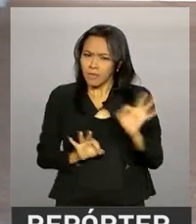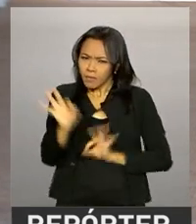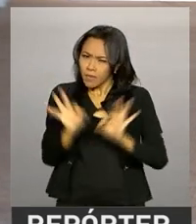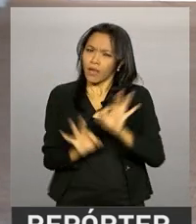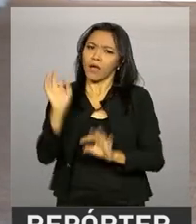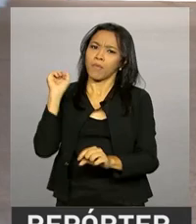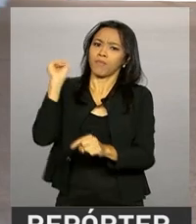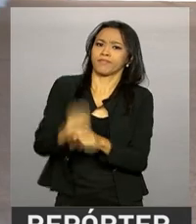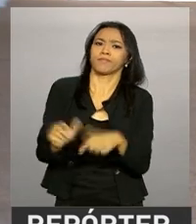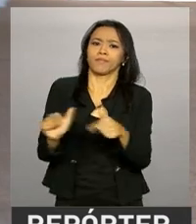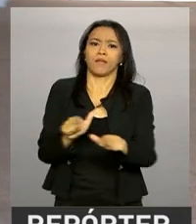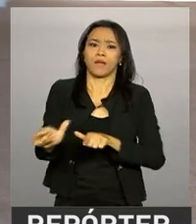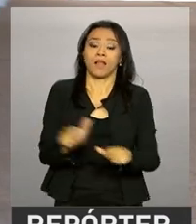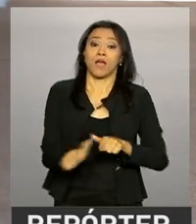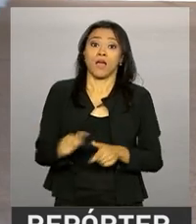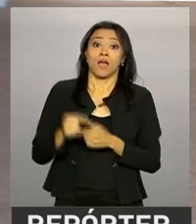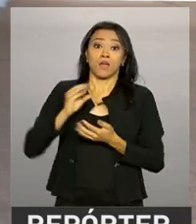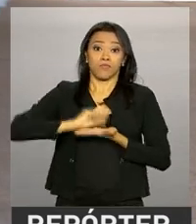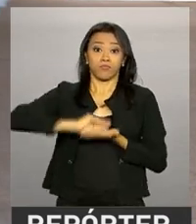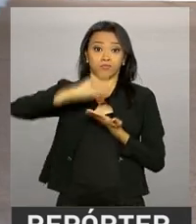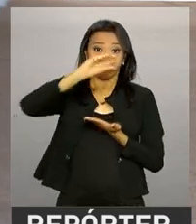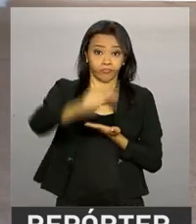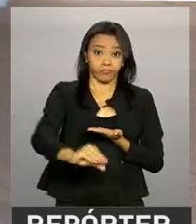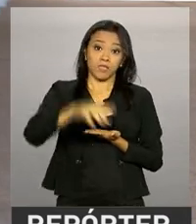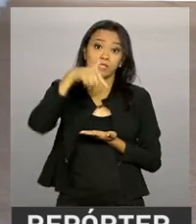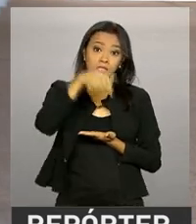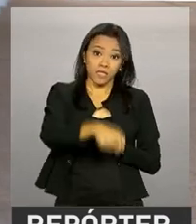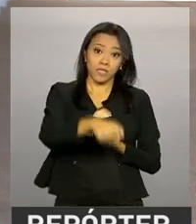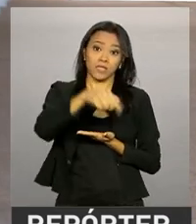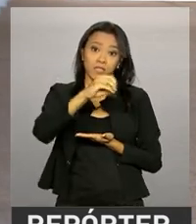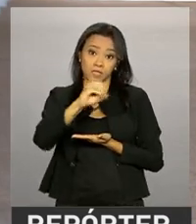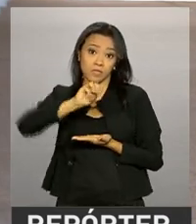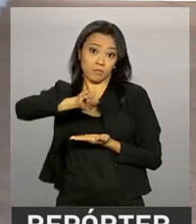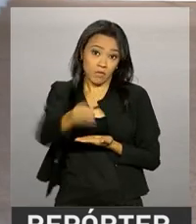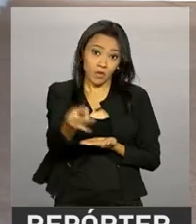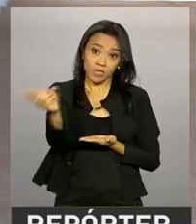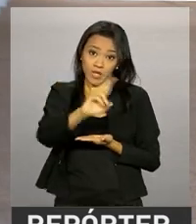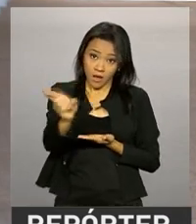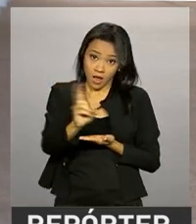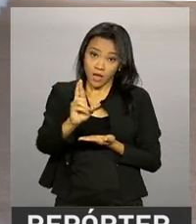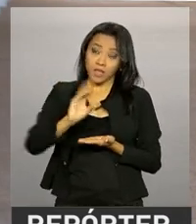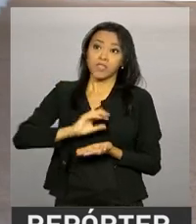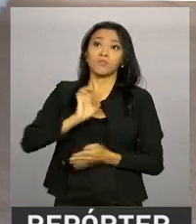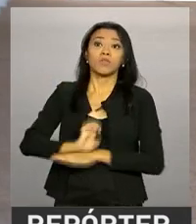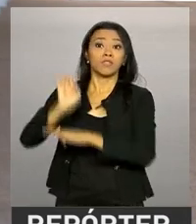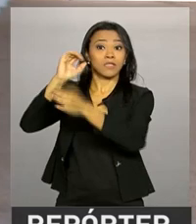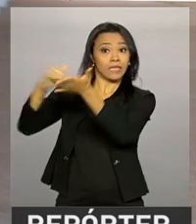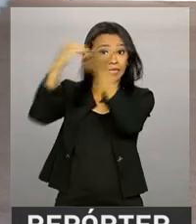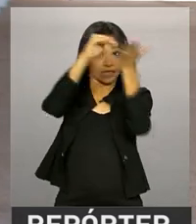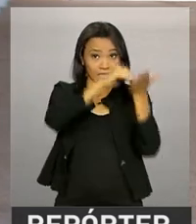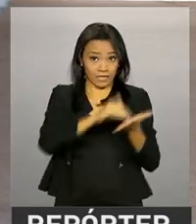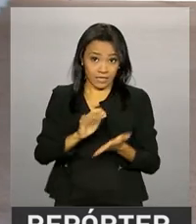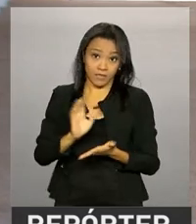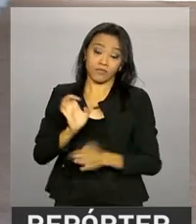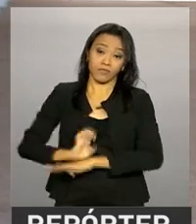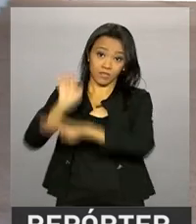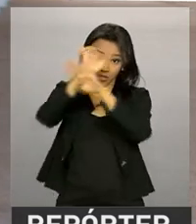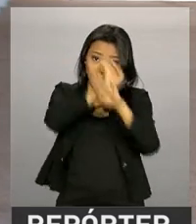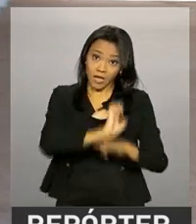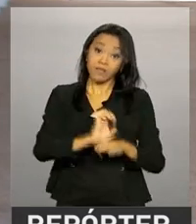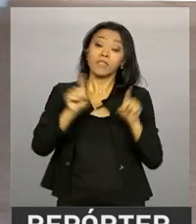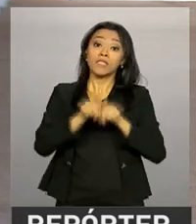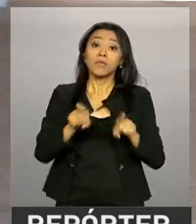Educação repassou cerca de R 700 milhões deais à secretarias Estaduais de educação e as Fundações que oferecem cursos nessa